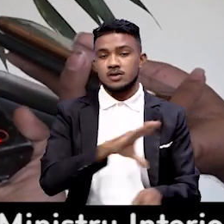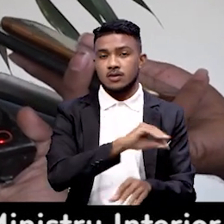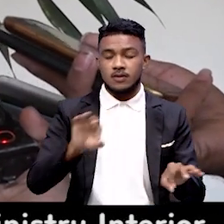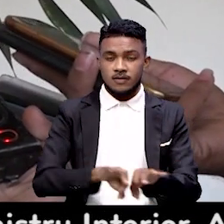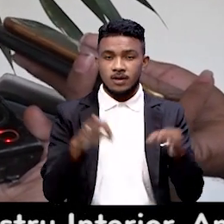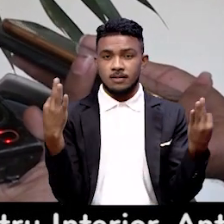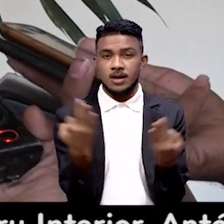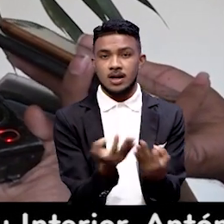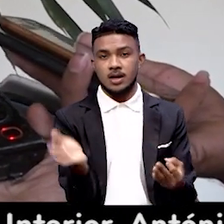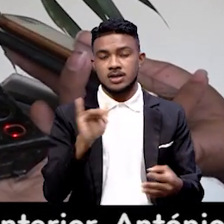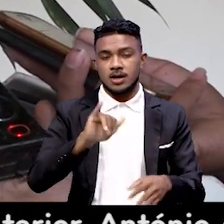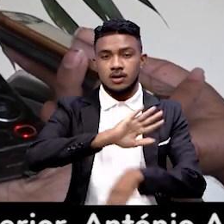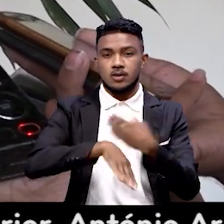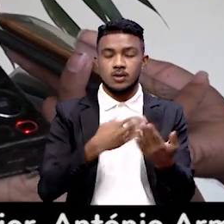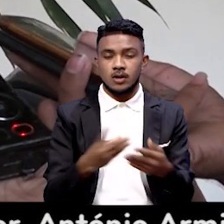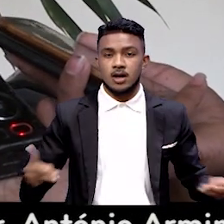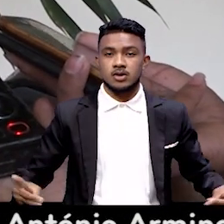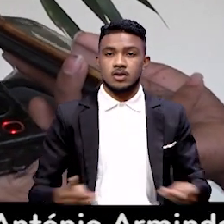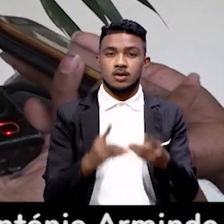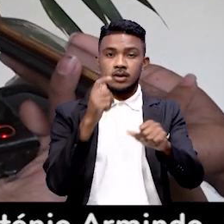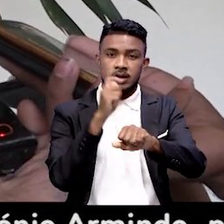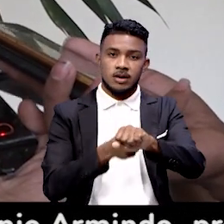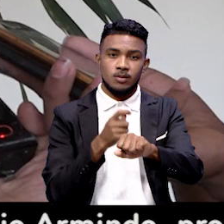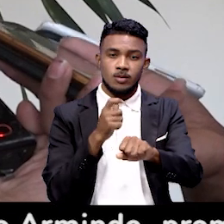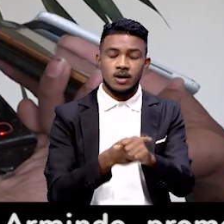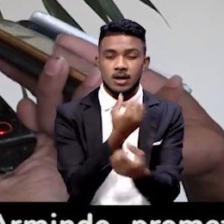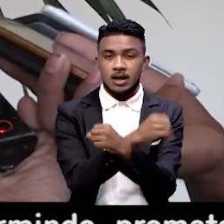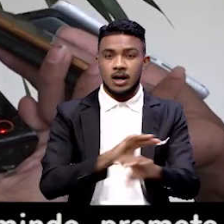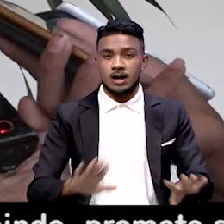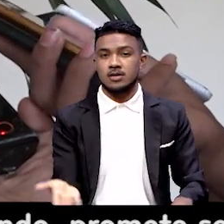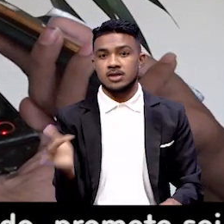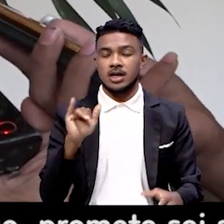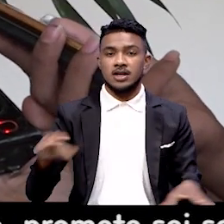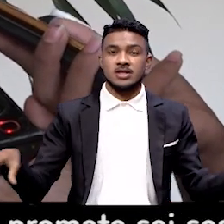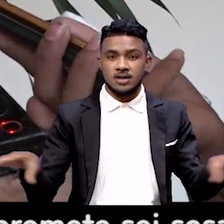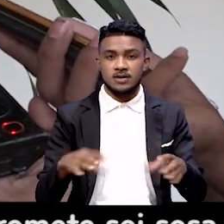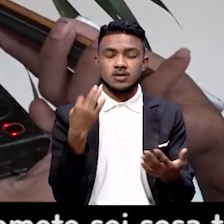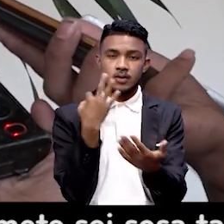enfrenta situação ba lakon sirania rendimento